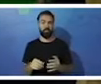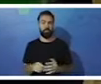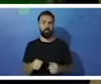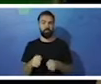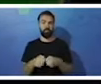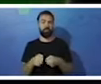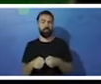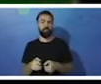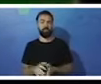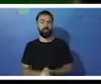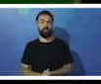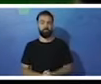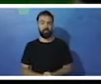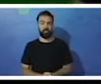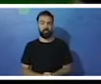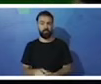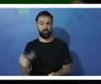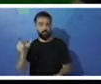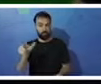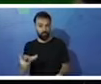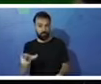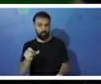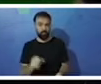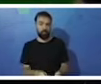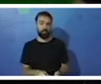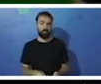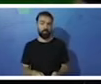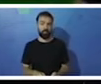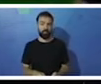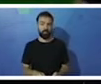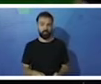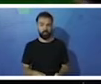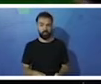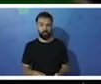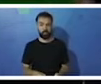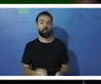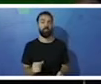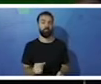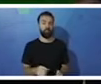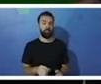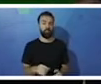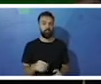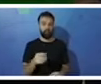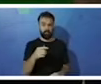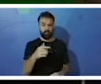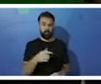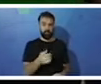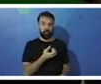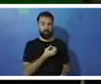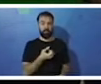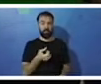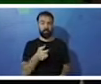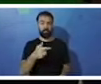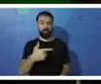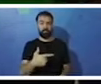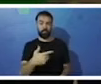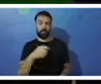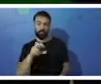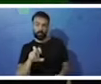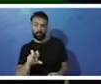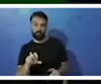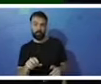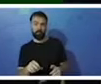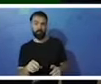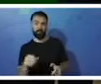olha, o Luan. Eu estimo que em 75 cabem 8 grupos de 9. Como ele não sabe